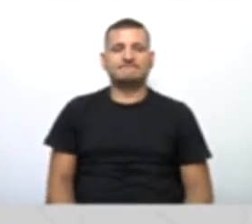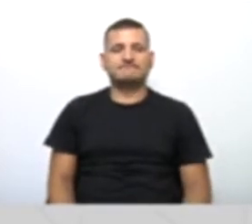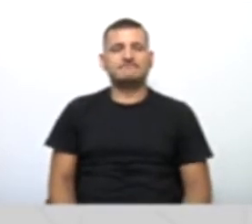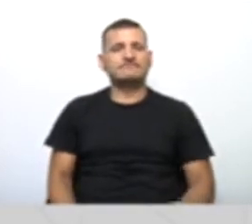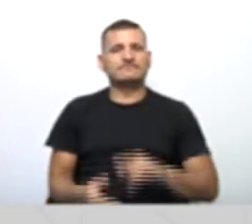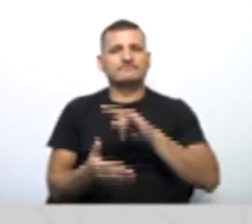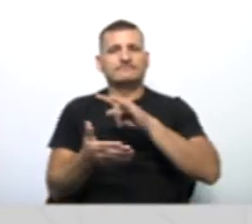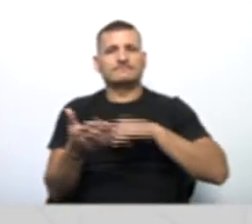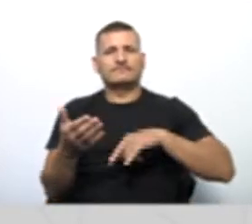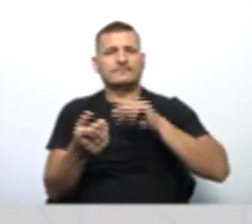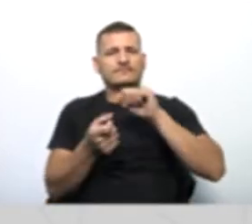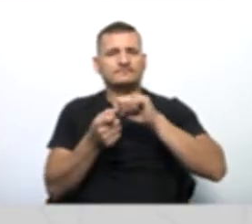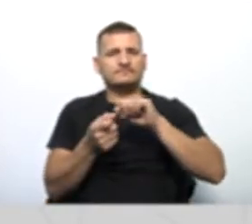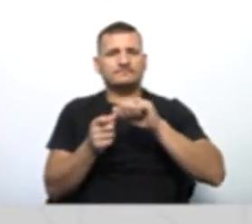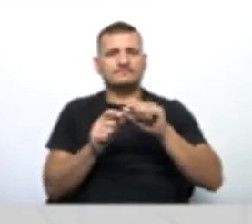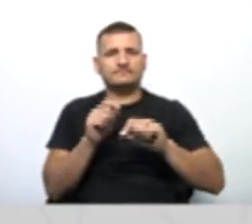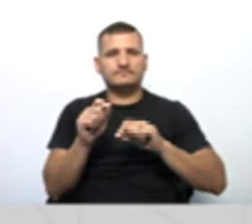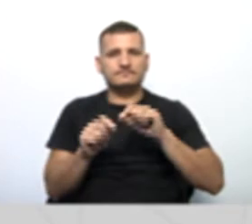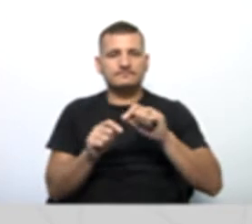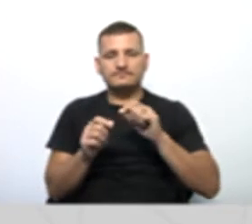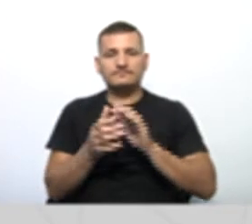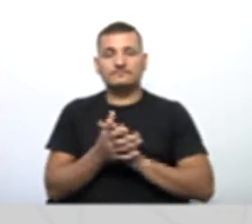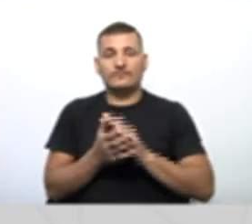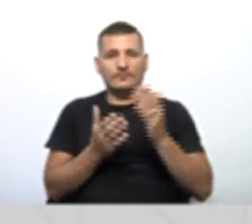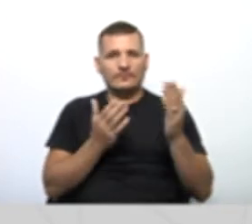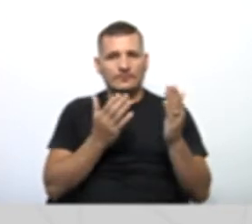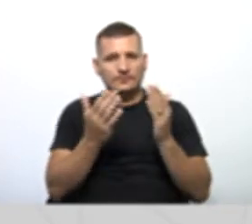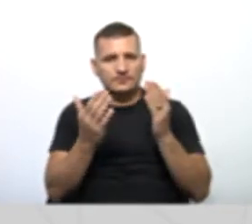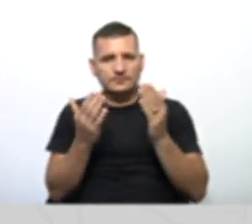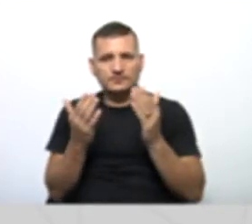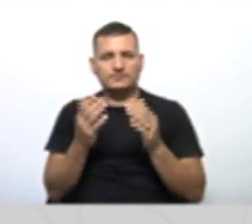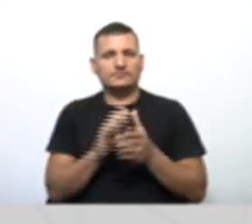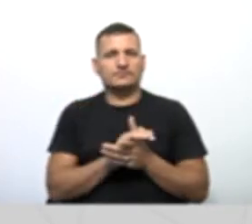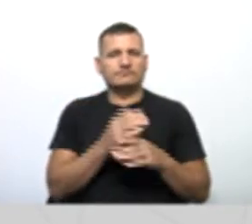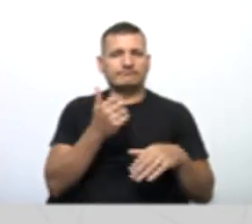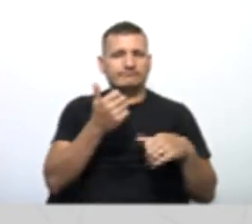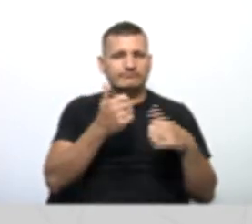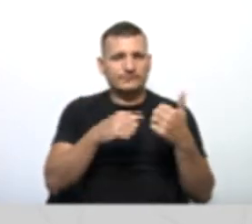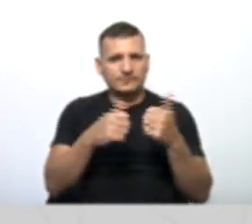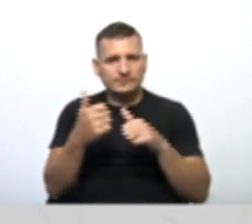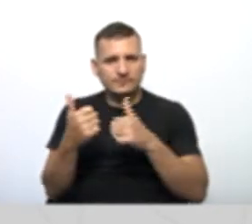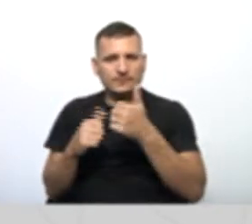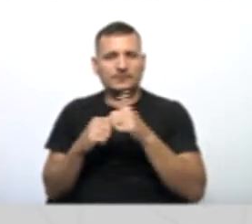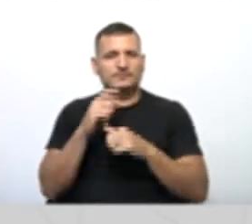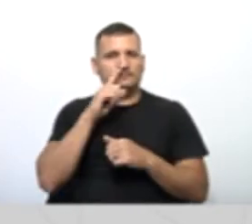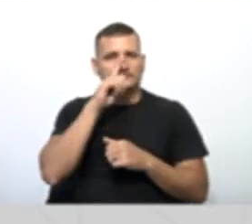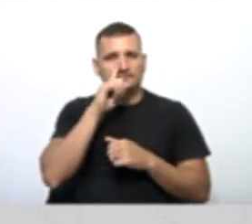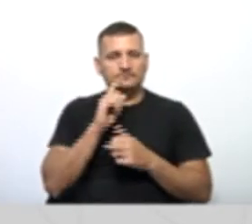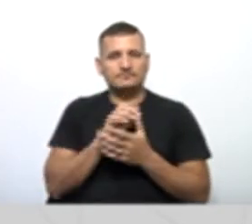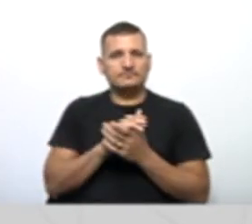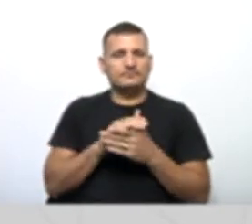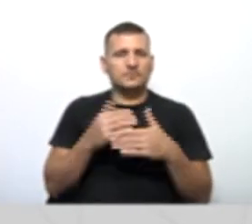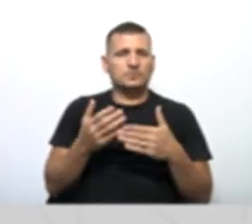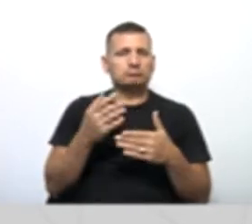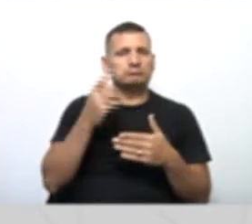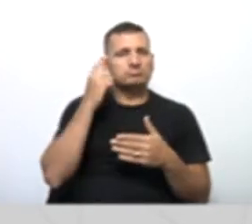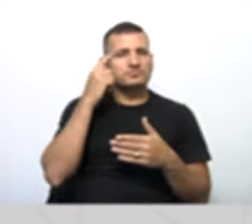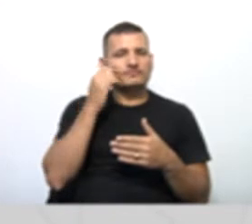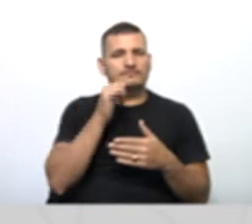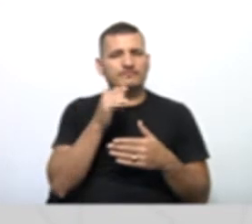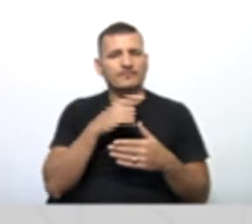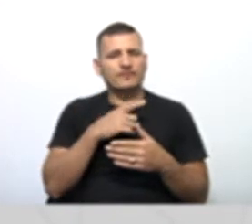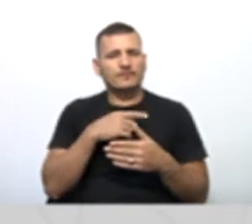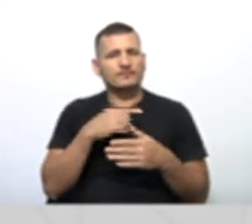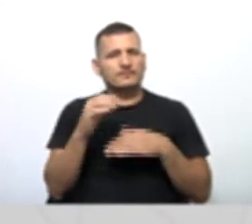quê? Analisar e avaliar e tratar os riscos. Ou seja, existe o risco da gente ficar